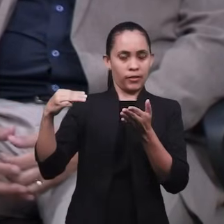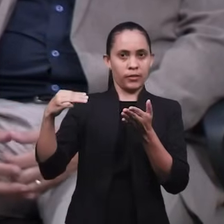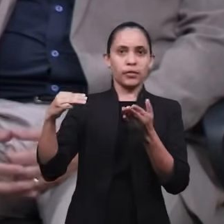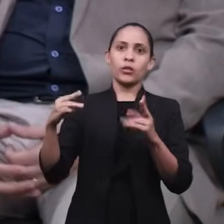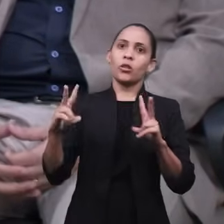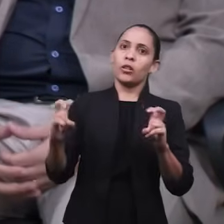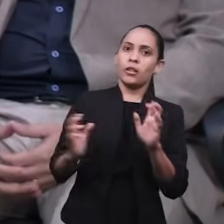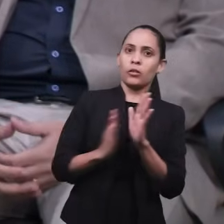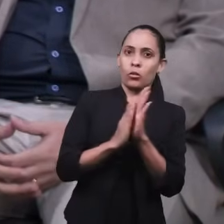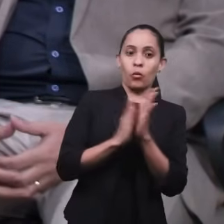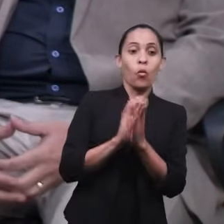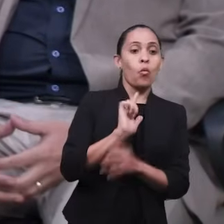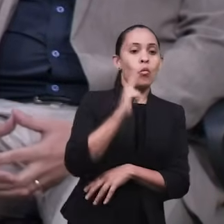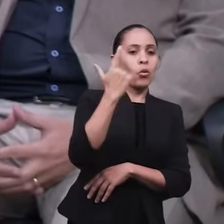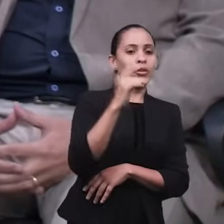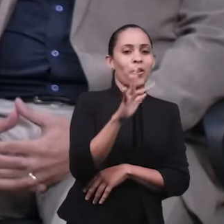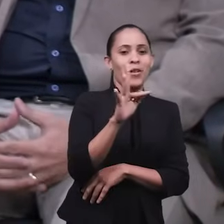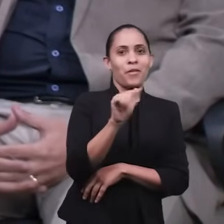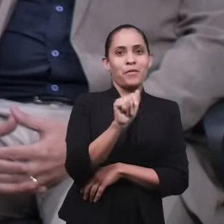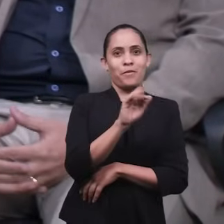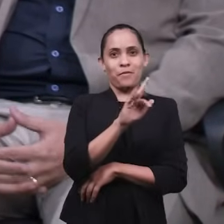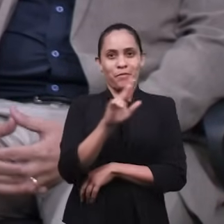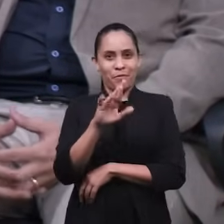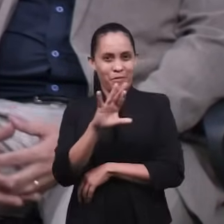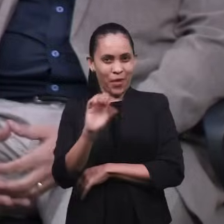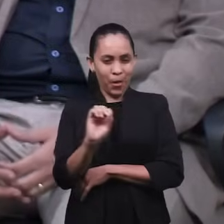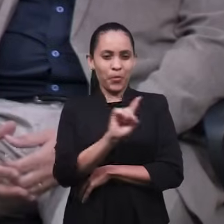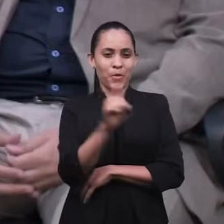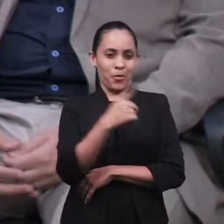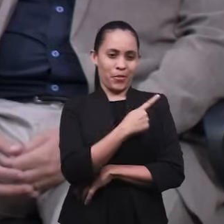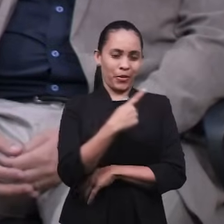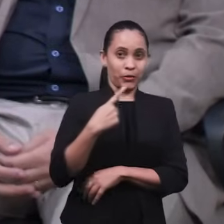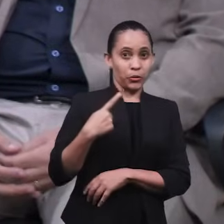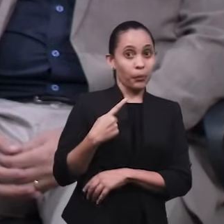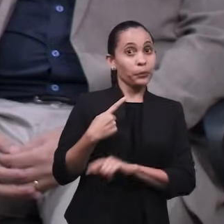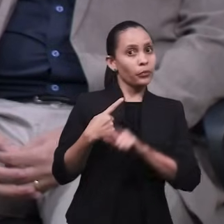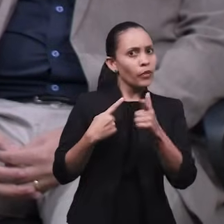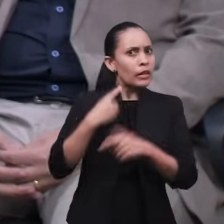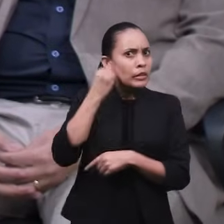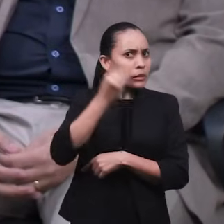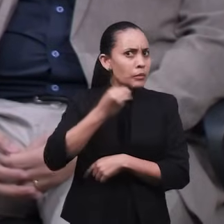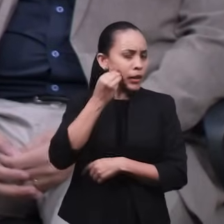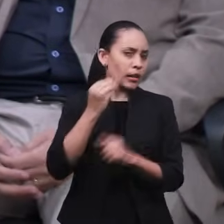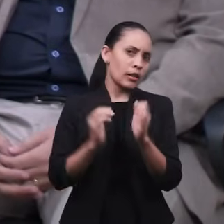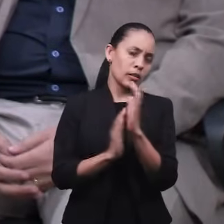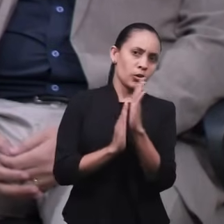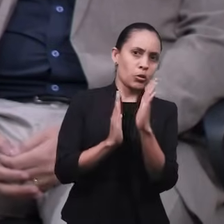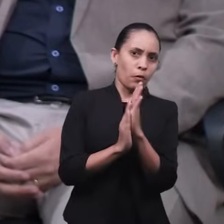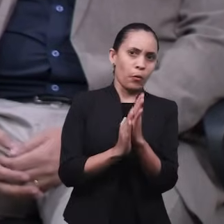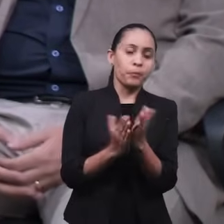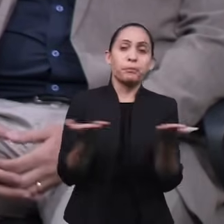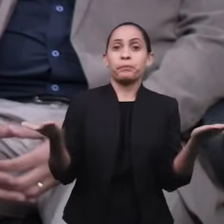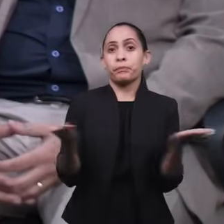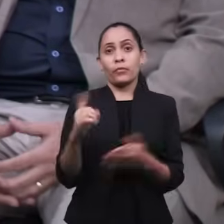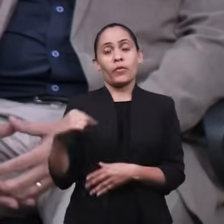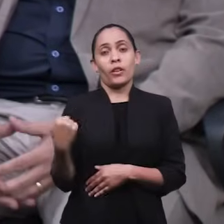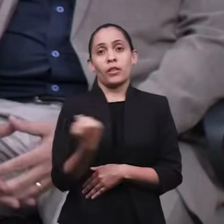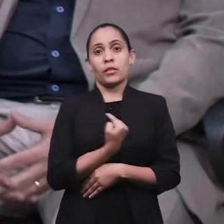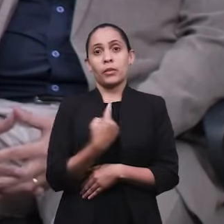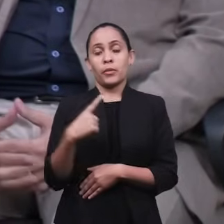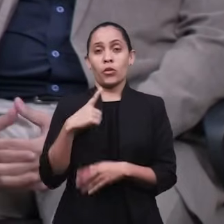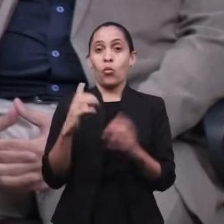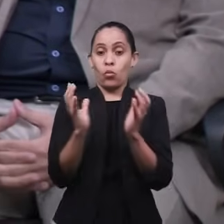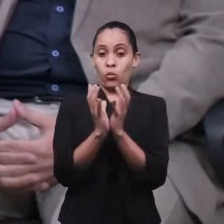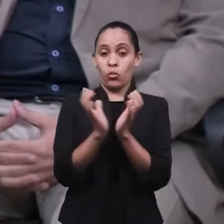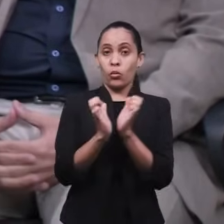lado outro Fábio, o pastor Fábio, que daqui a pouco também vai falar sobre experiências de louvor. Nós temos grande parte